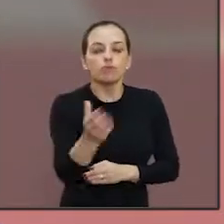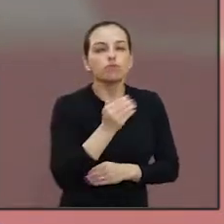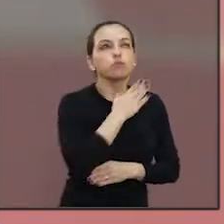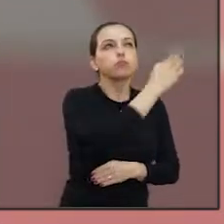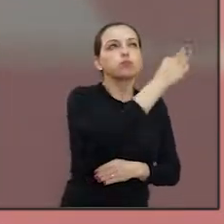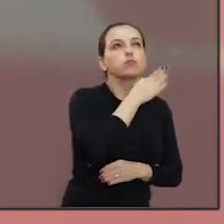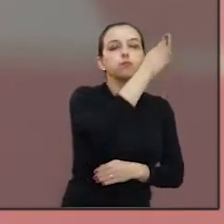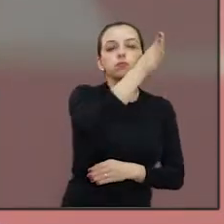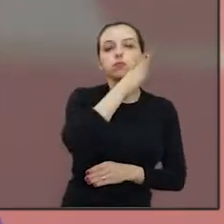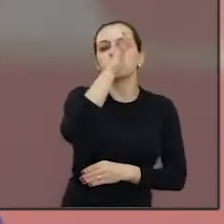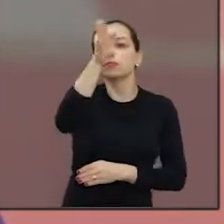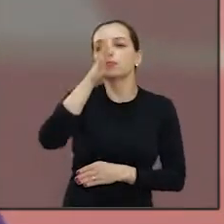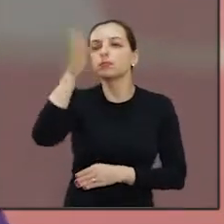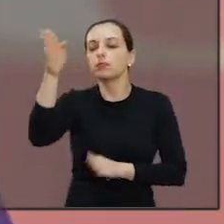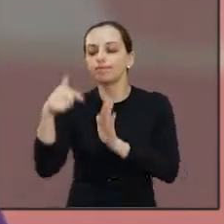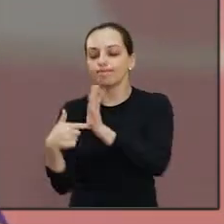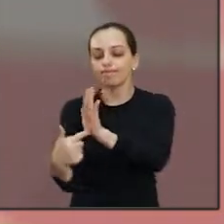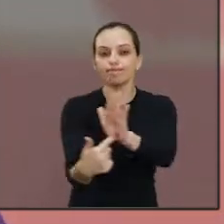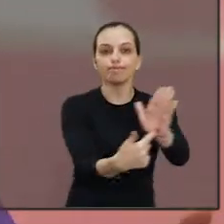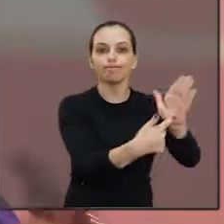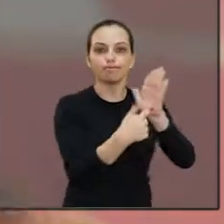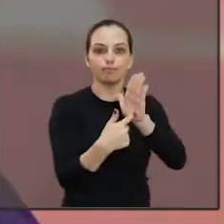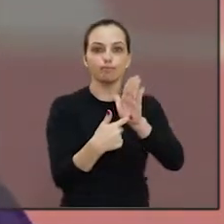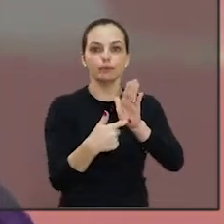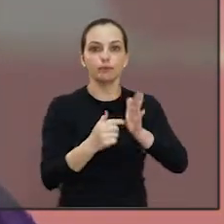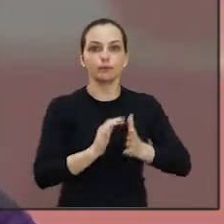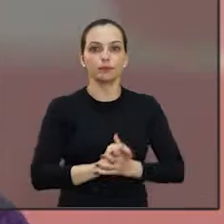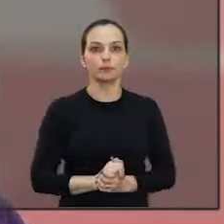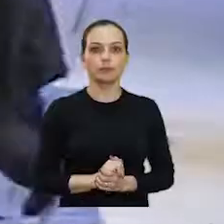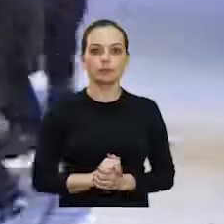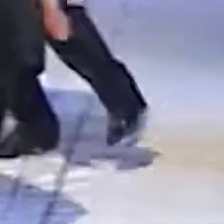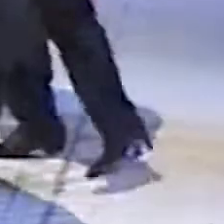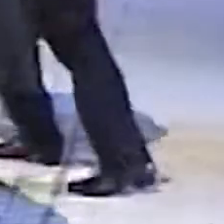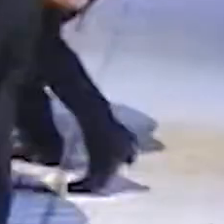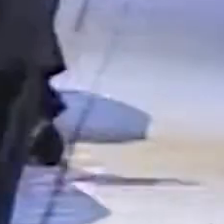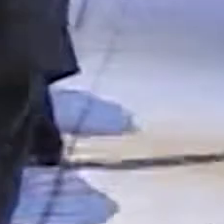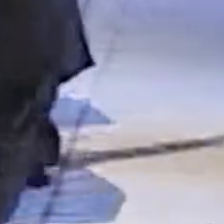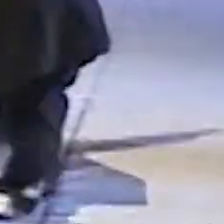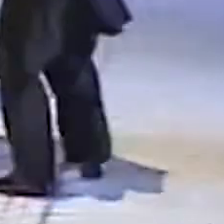super premiada, a gente viajou muito e é a paixão da minha vida.